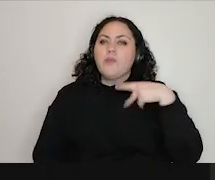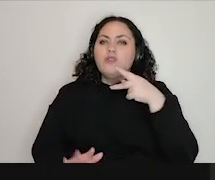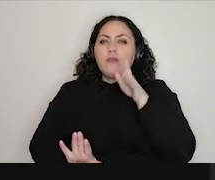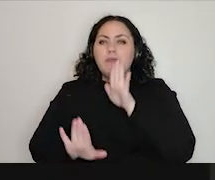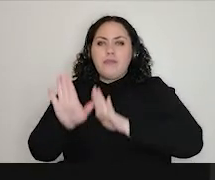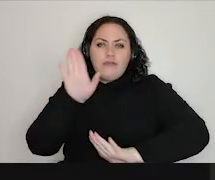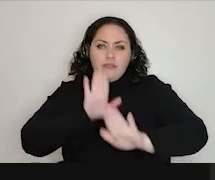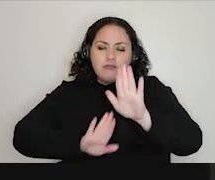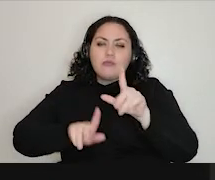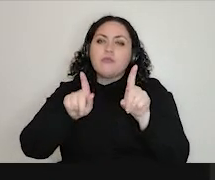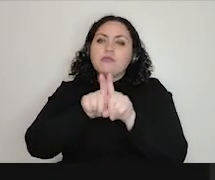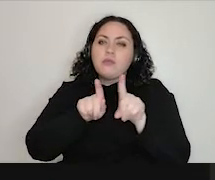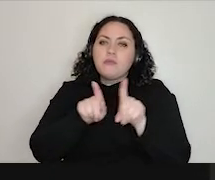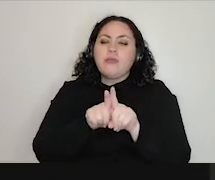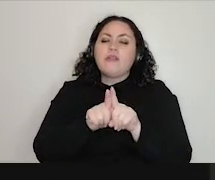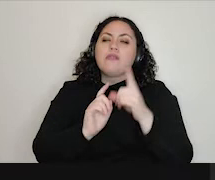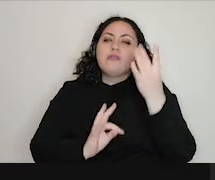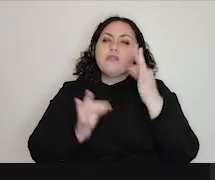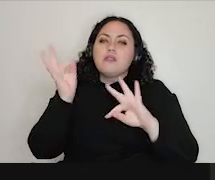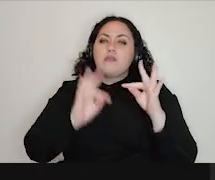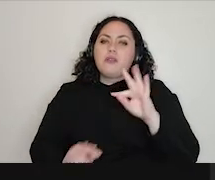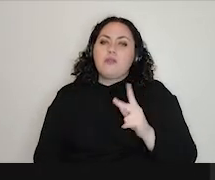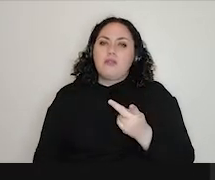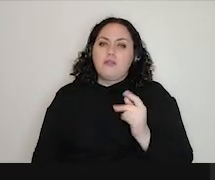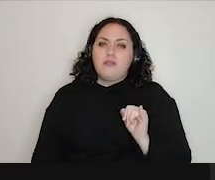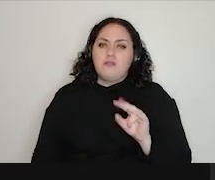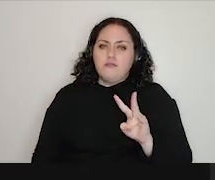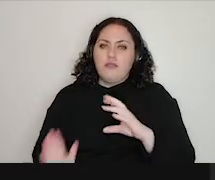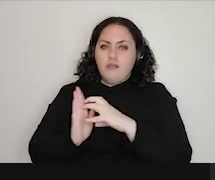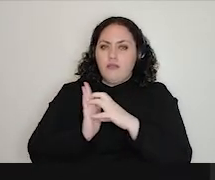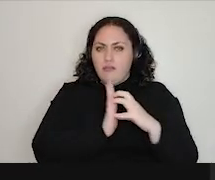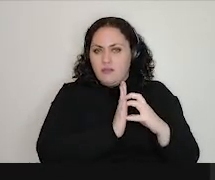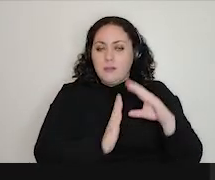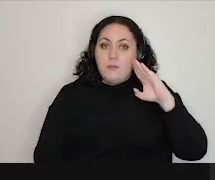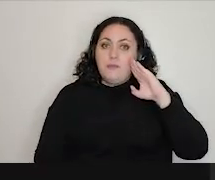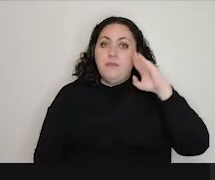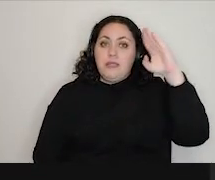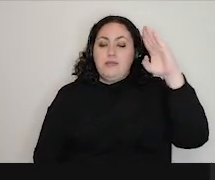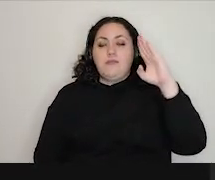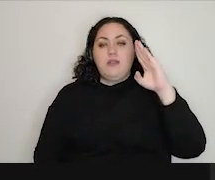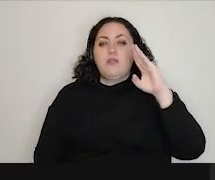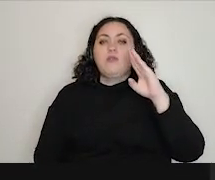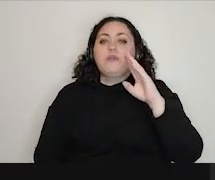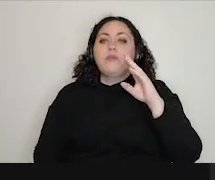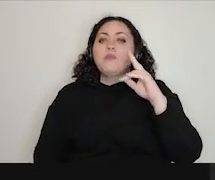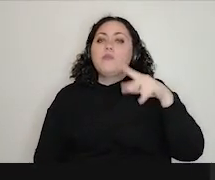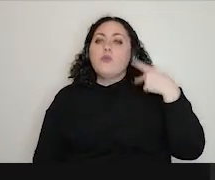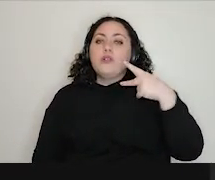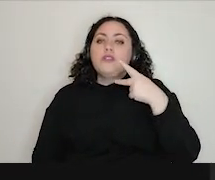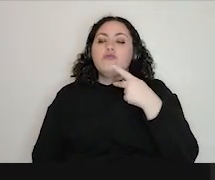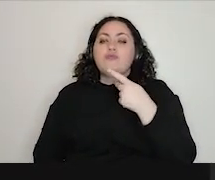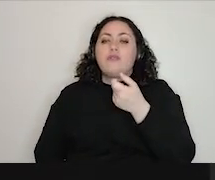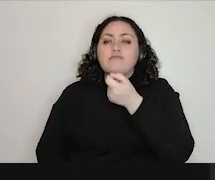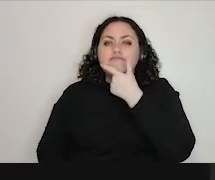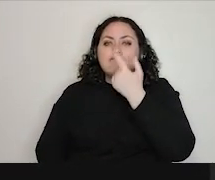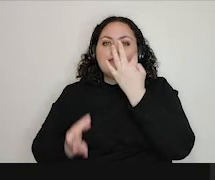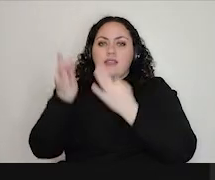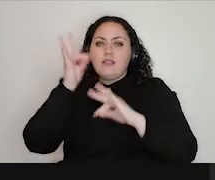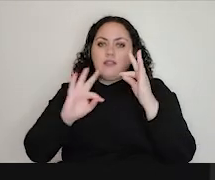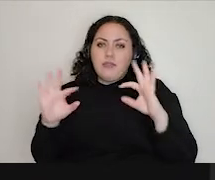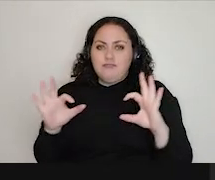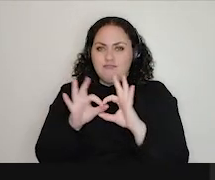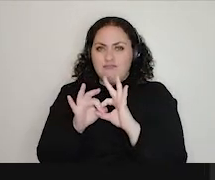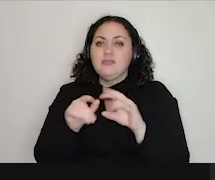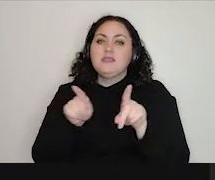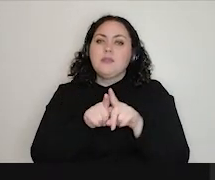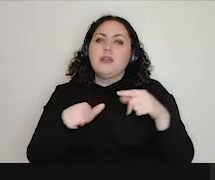SUS. Pesquiso, sobretudo, as políticas de prevenção e também tratamento do HIV/AIDS, principalmente a política de